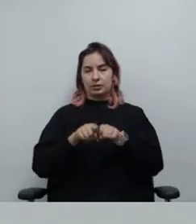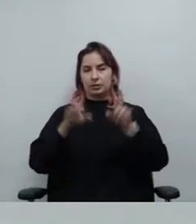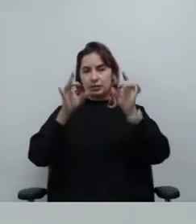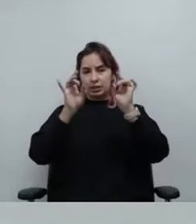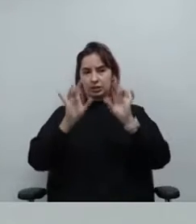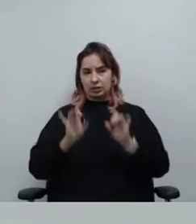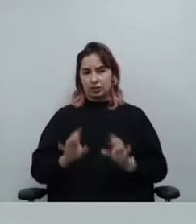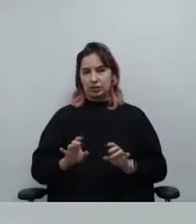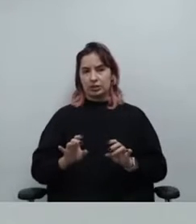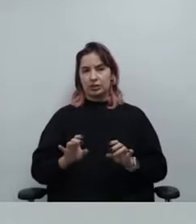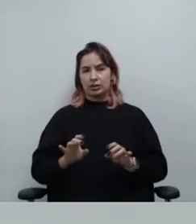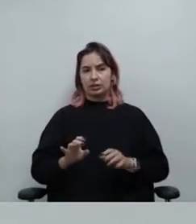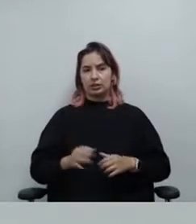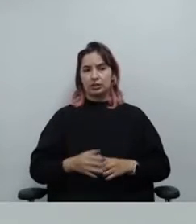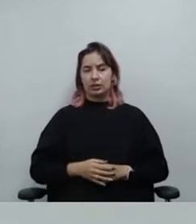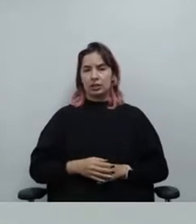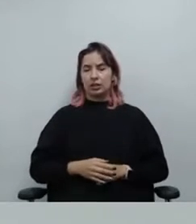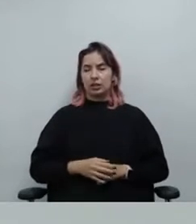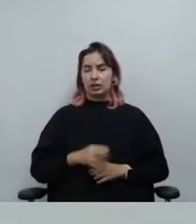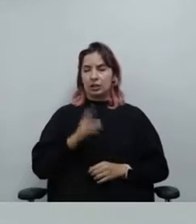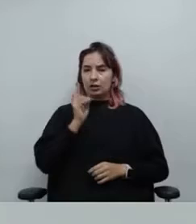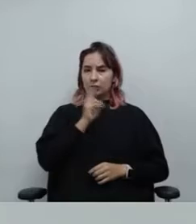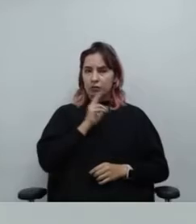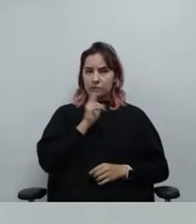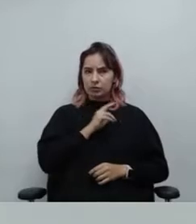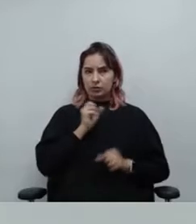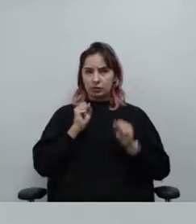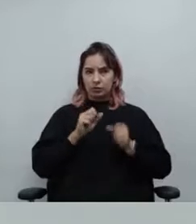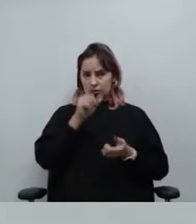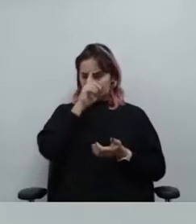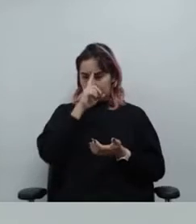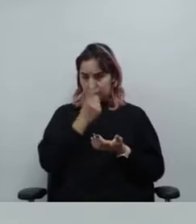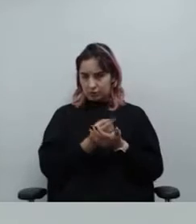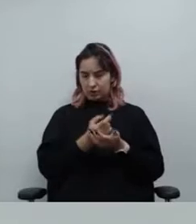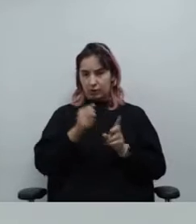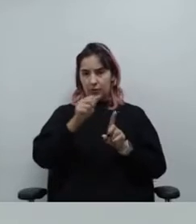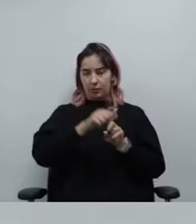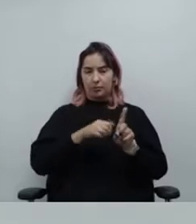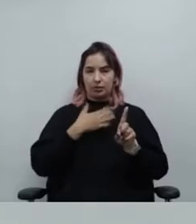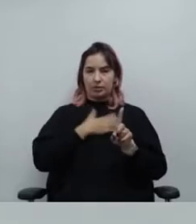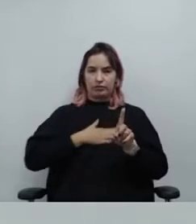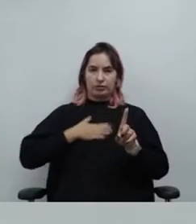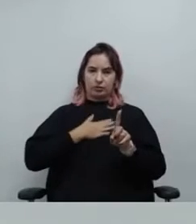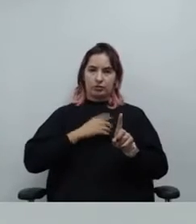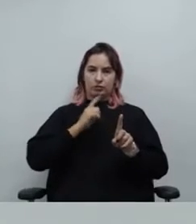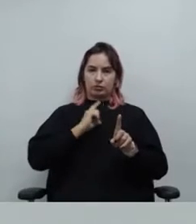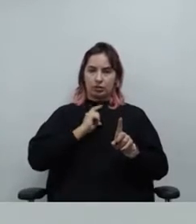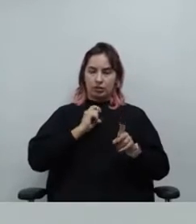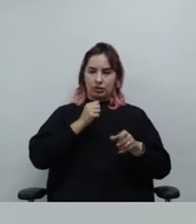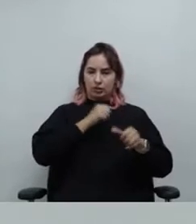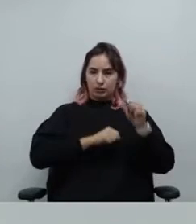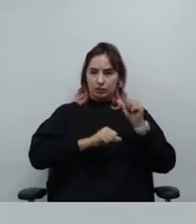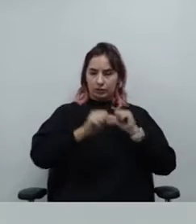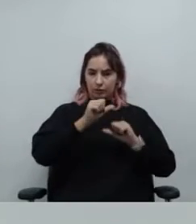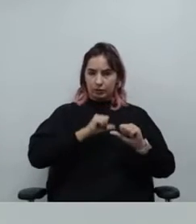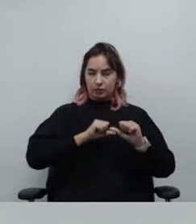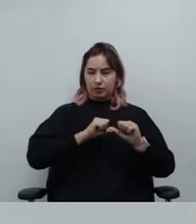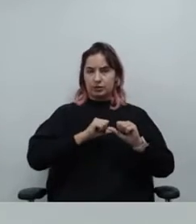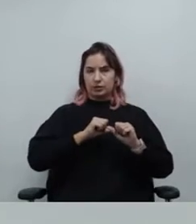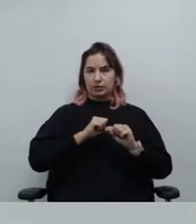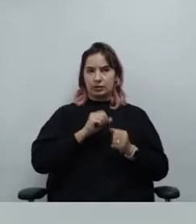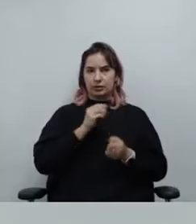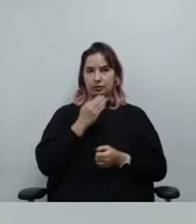a urgência de que isso seja decidido, tendo em vista que em agosto há a renovação dos mandatos, já seria